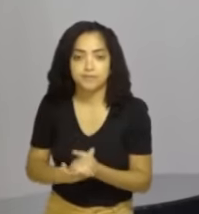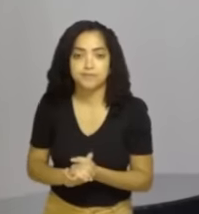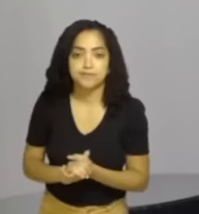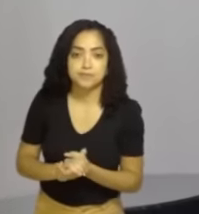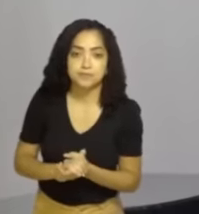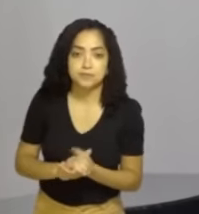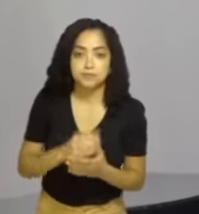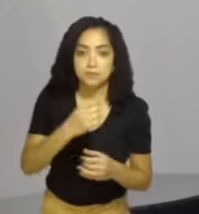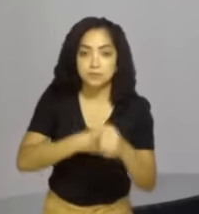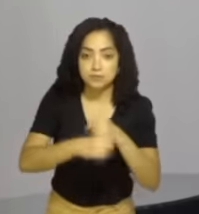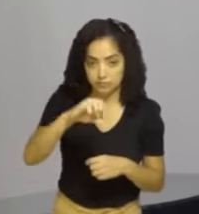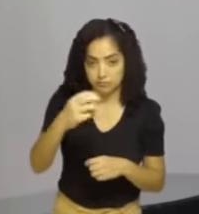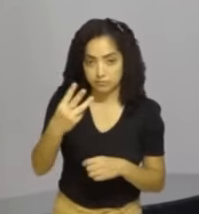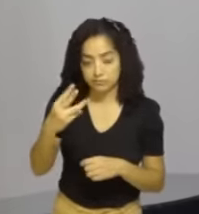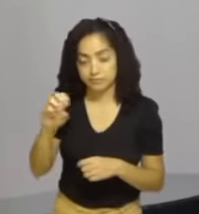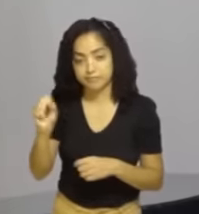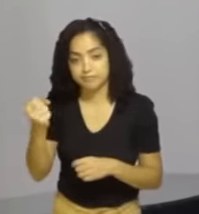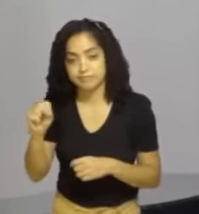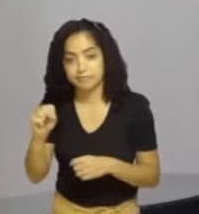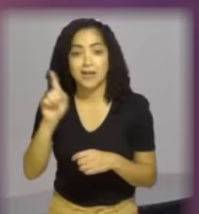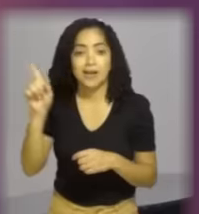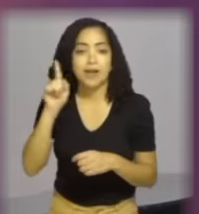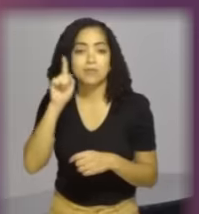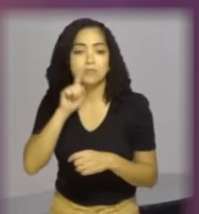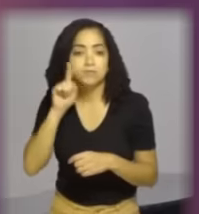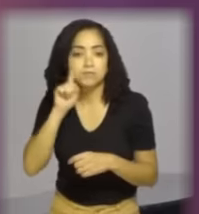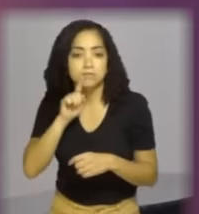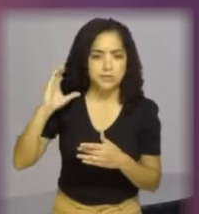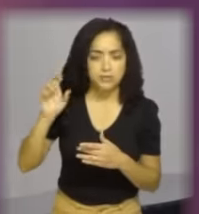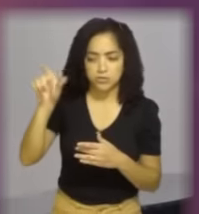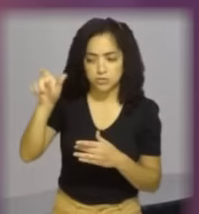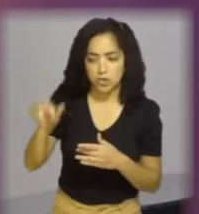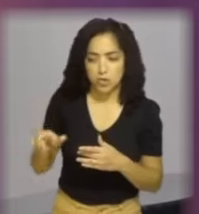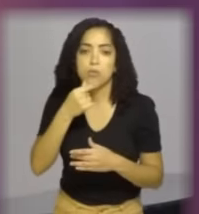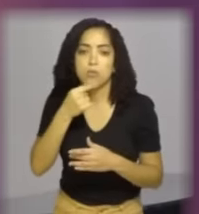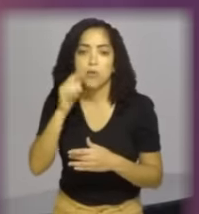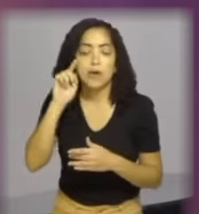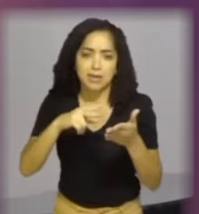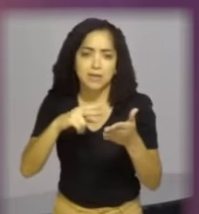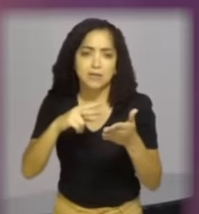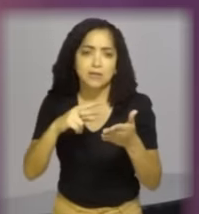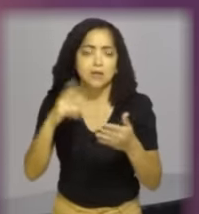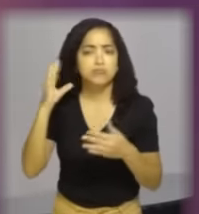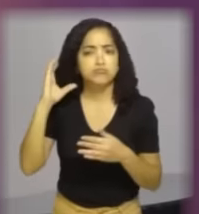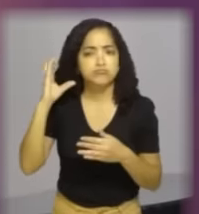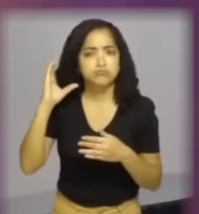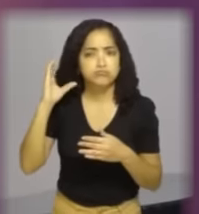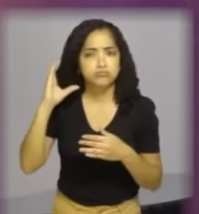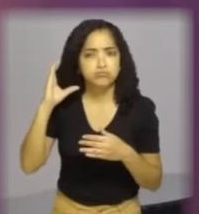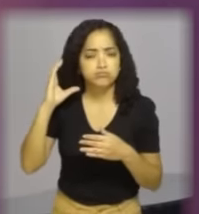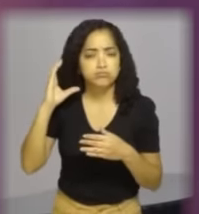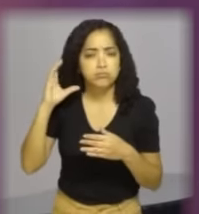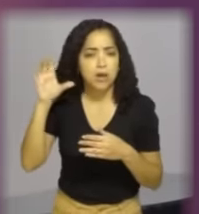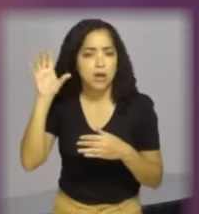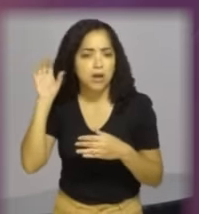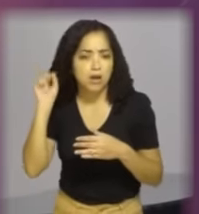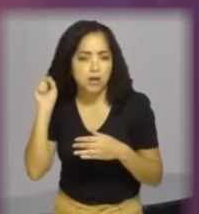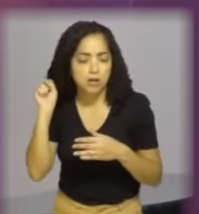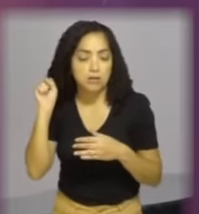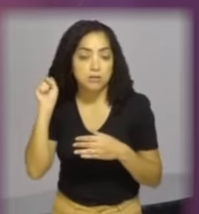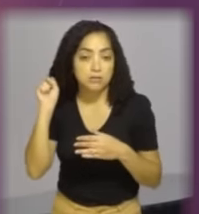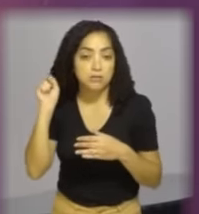em 1938, lá nos Estados Unidos, um radialista resolveu ler, numa transmissão